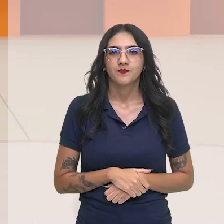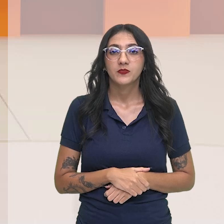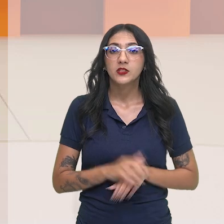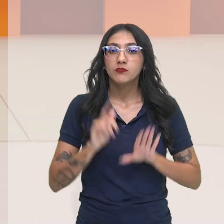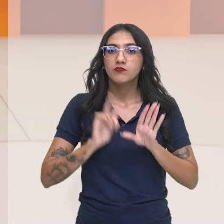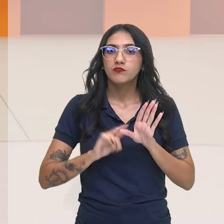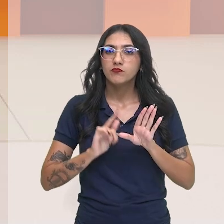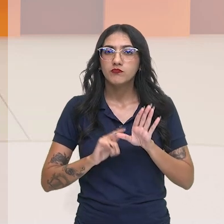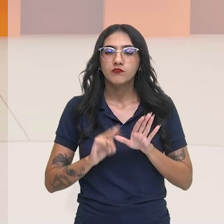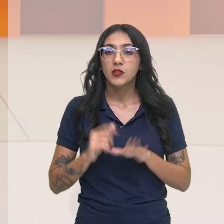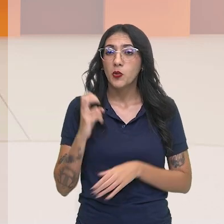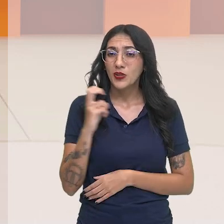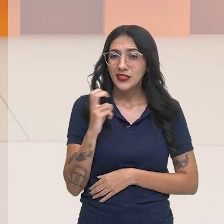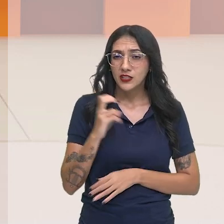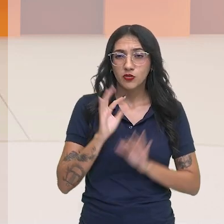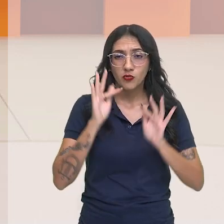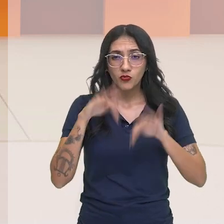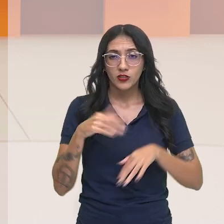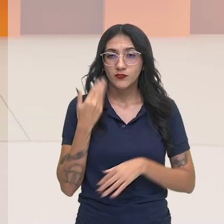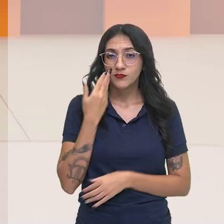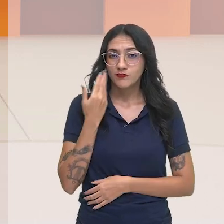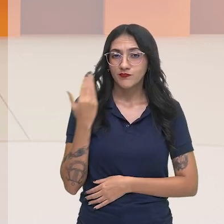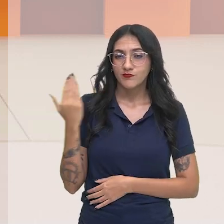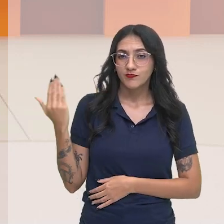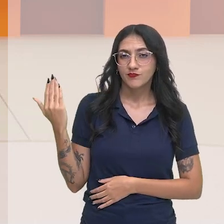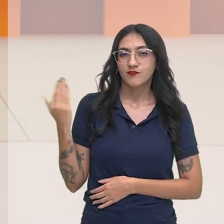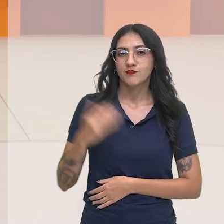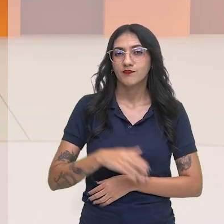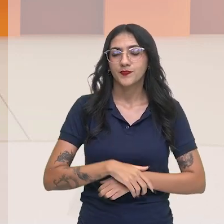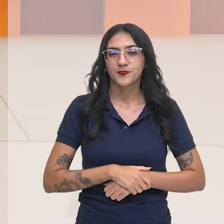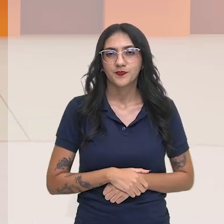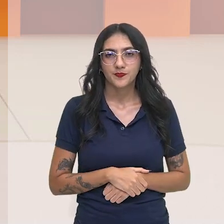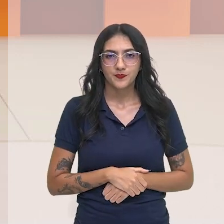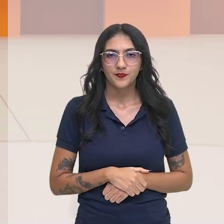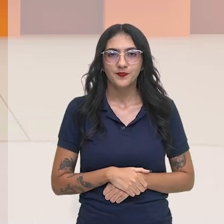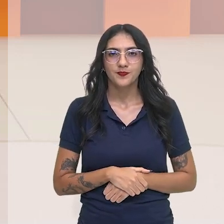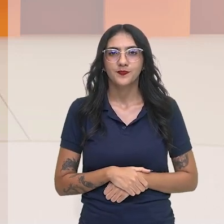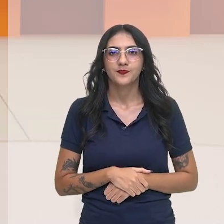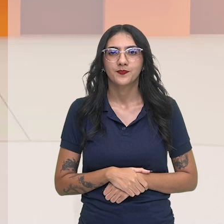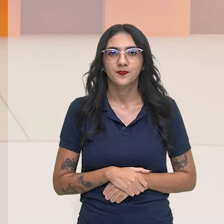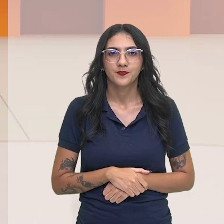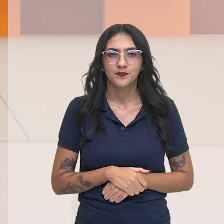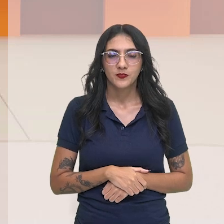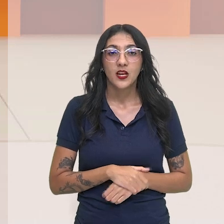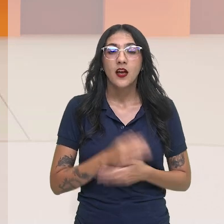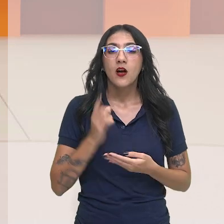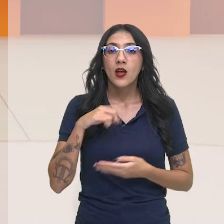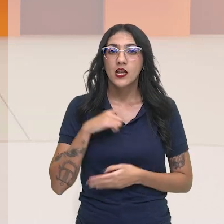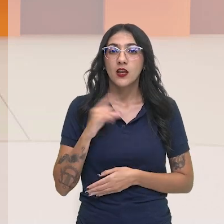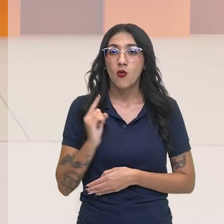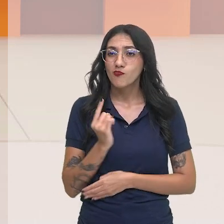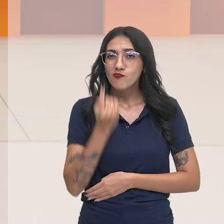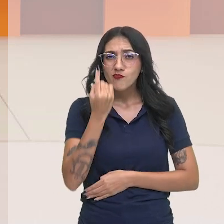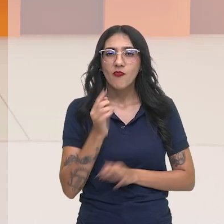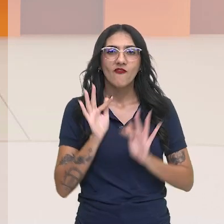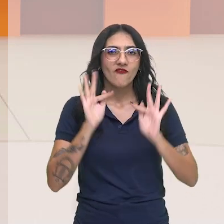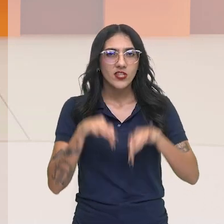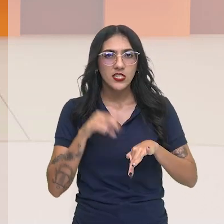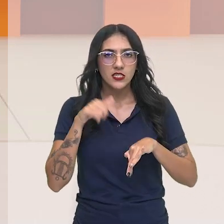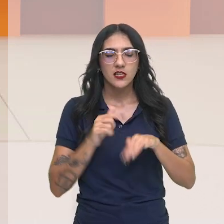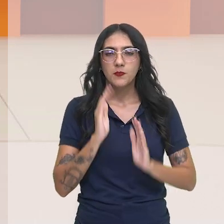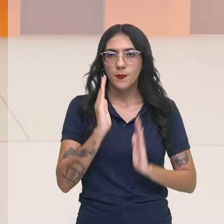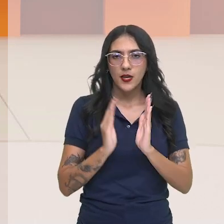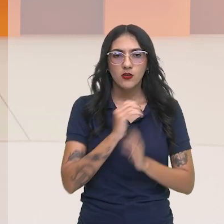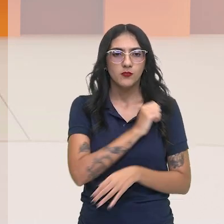último governo vai ser o governo de João Batista Figueiredo. Tá? Ele vai ser o último do regime militar